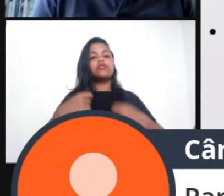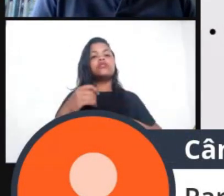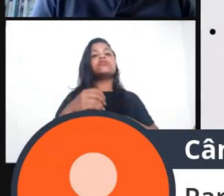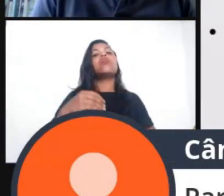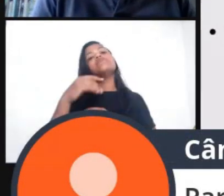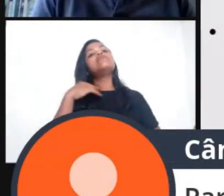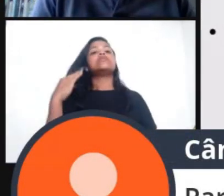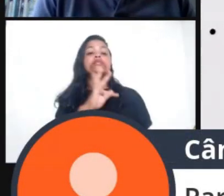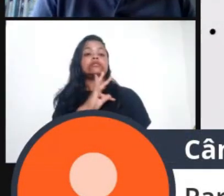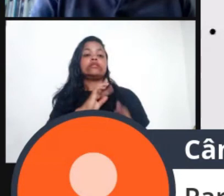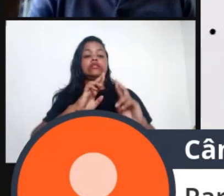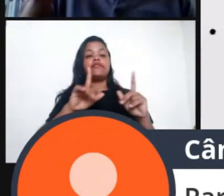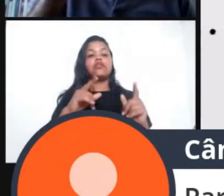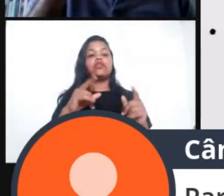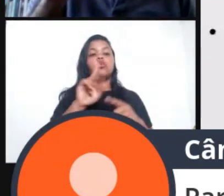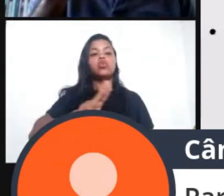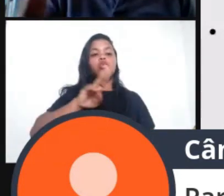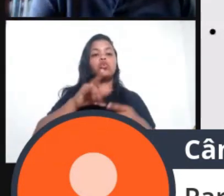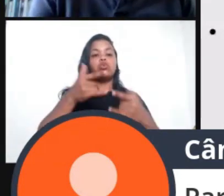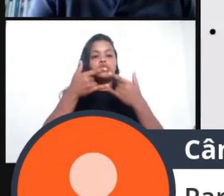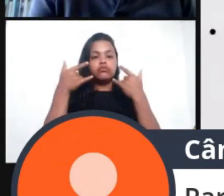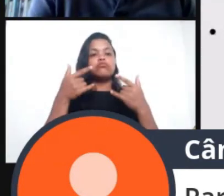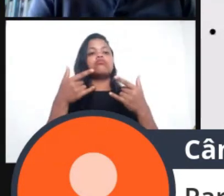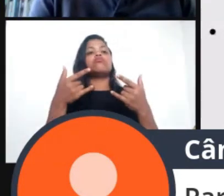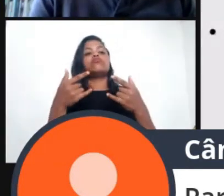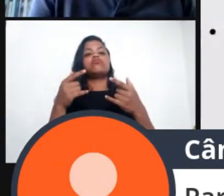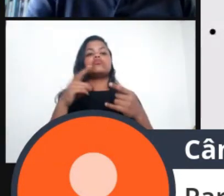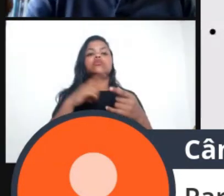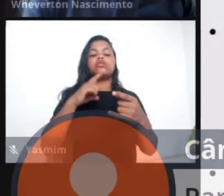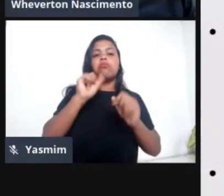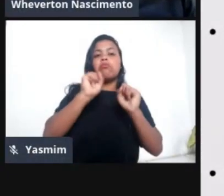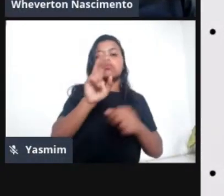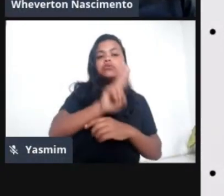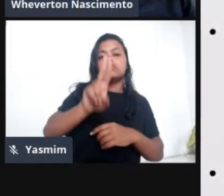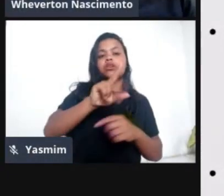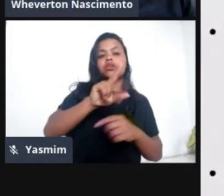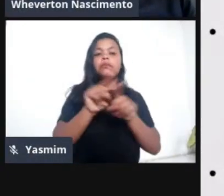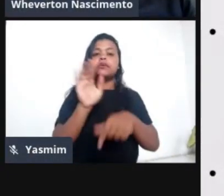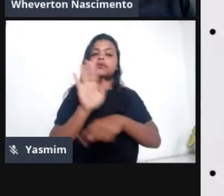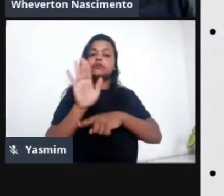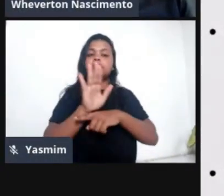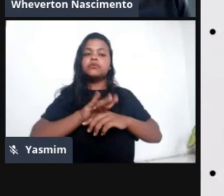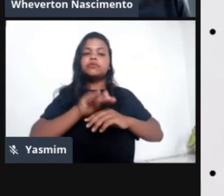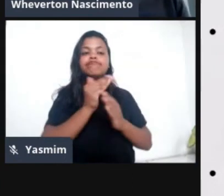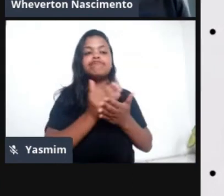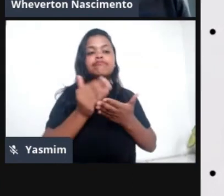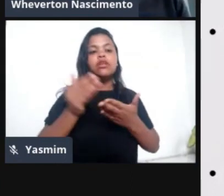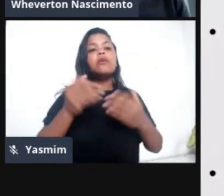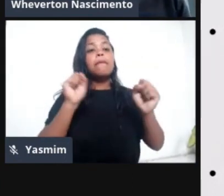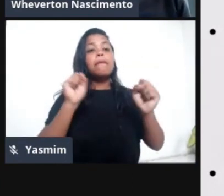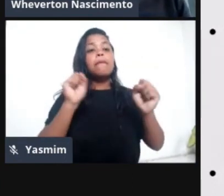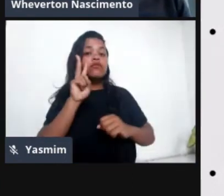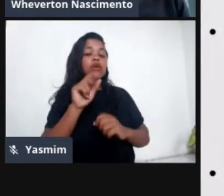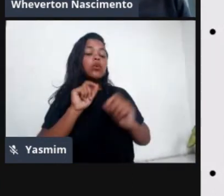de máquinas, que a gente vai usar uma técnica chamada nefelometria ou turbidometria, que a gente vai detectar os anticorpos desses pacientes,